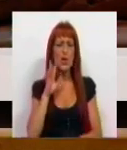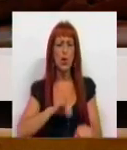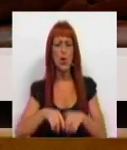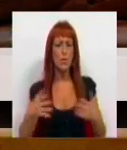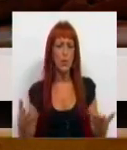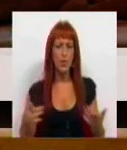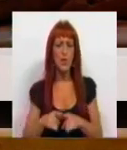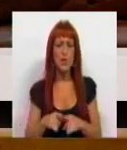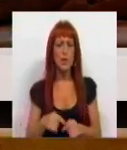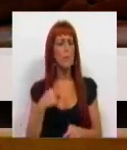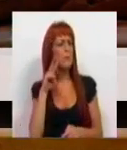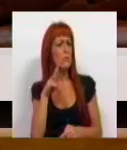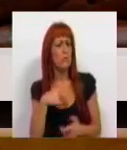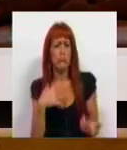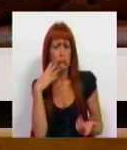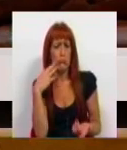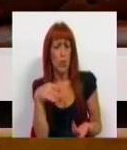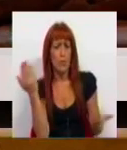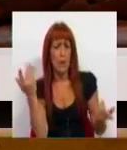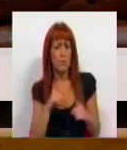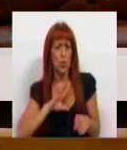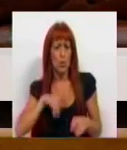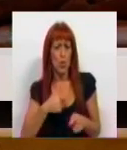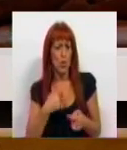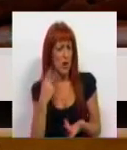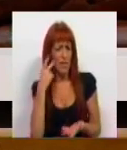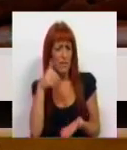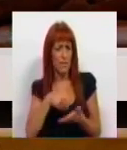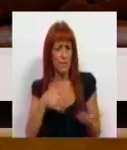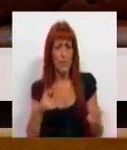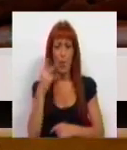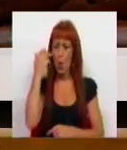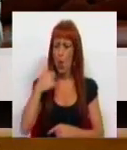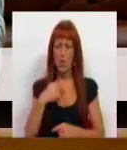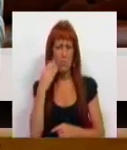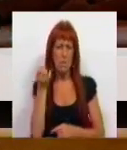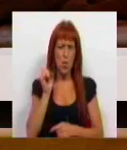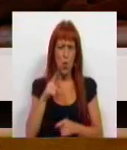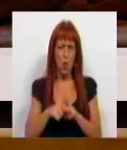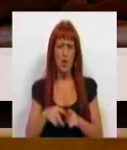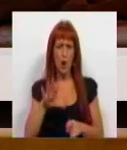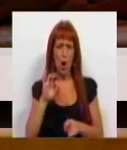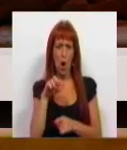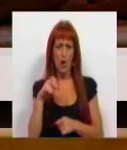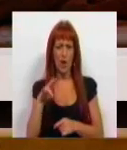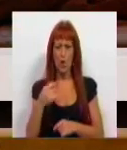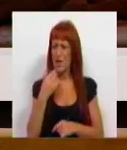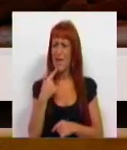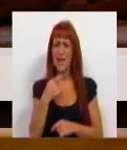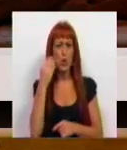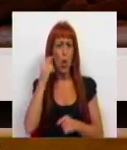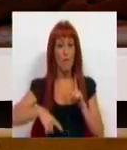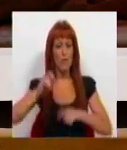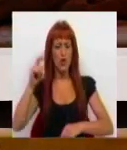senhores deputados, é considerado banal no mundo em que vivemos. O orgulho e a desfaçatez com que Horthy Costa relatou a forma como